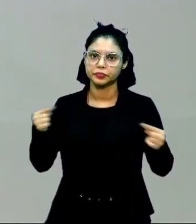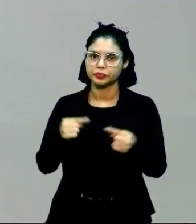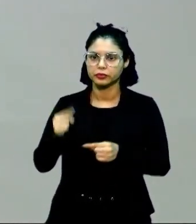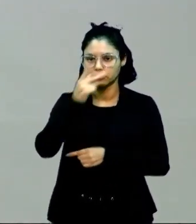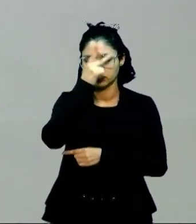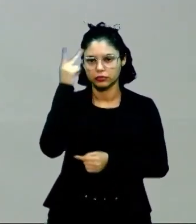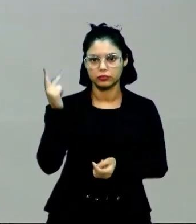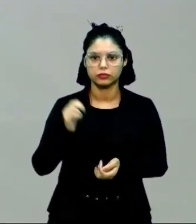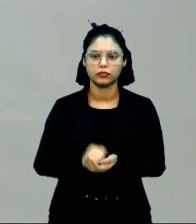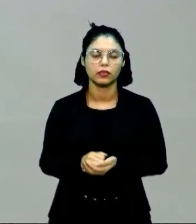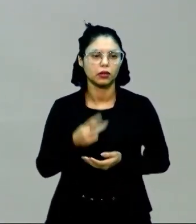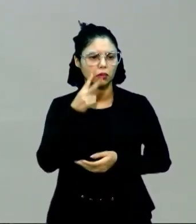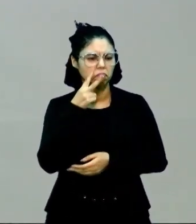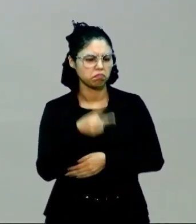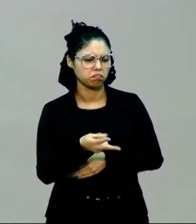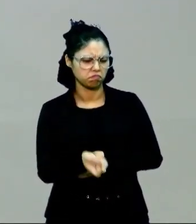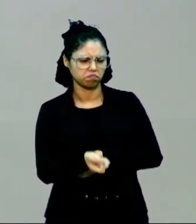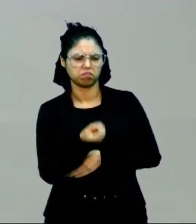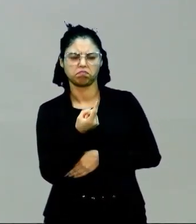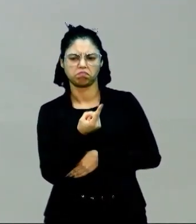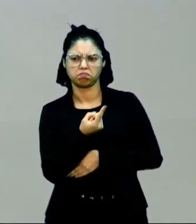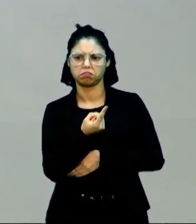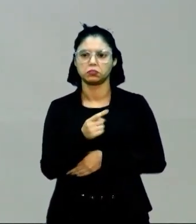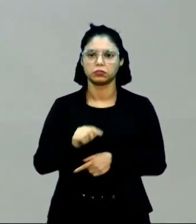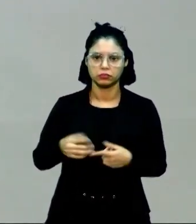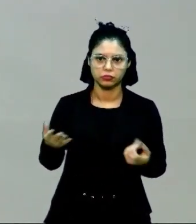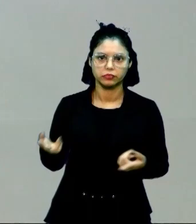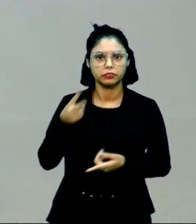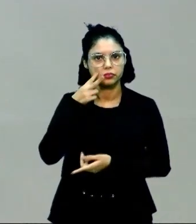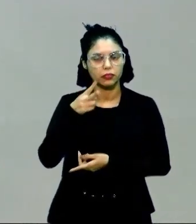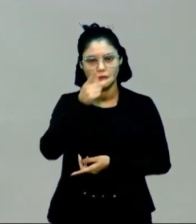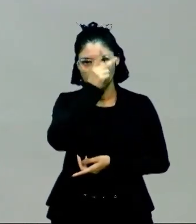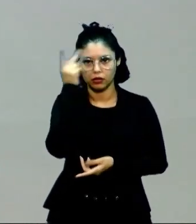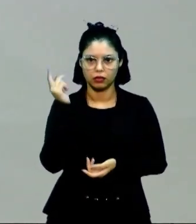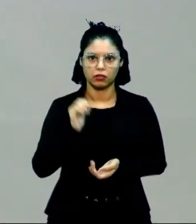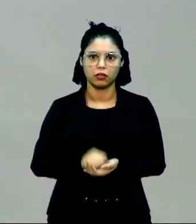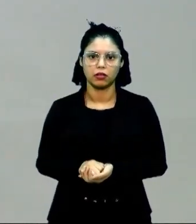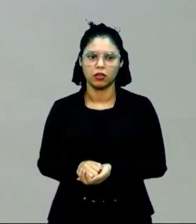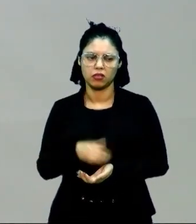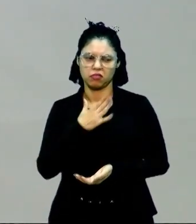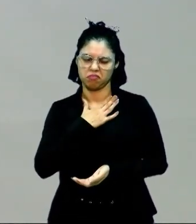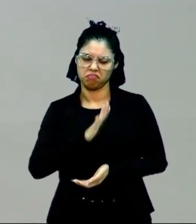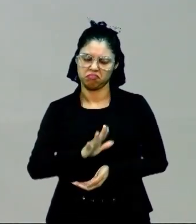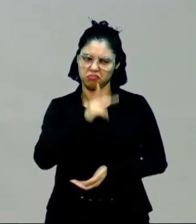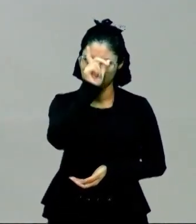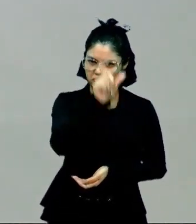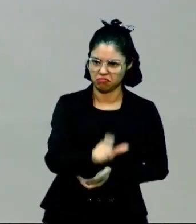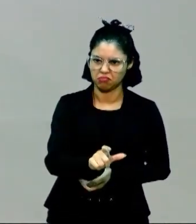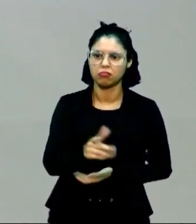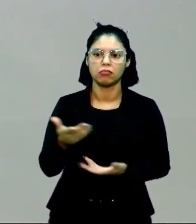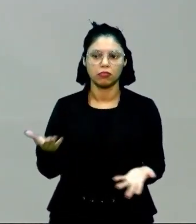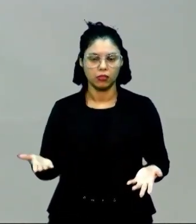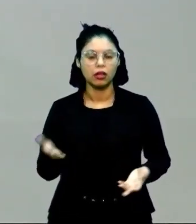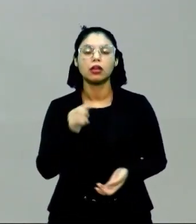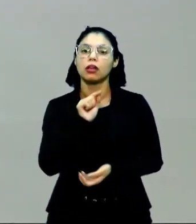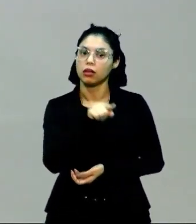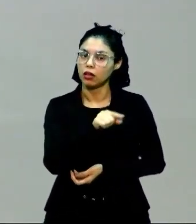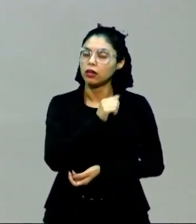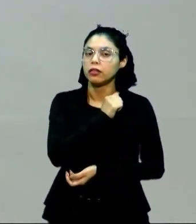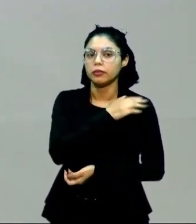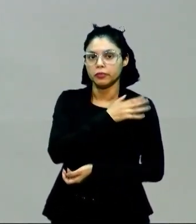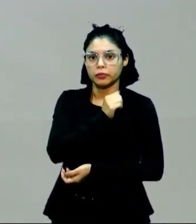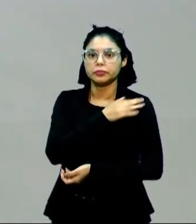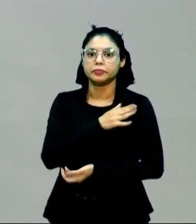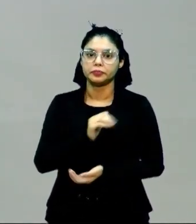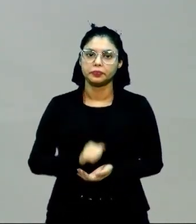pessoa simplesmente pela aparência dela. Você observa ali uma pessoa, poxa, não fui com a cara dessa pessoa. Isso é um preconceito,